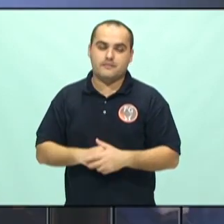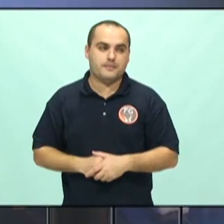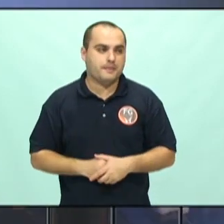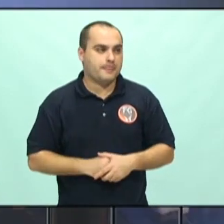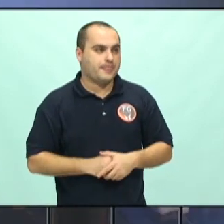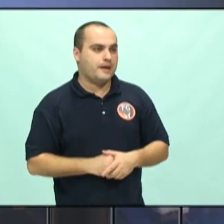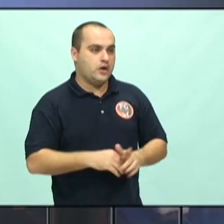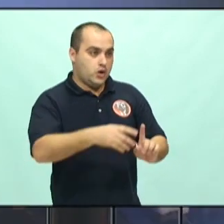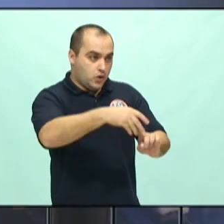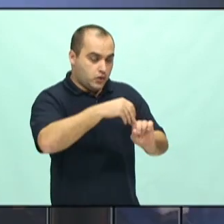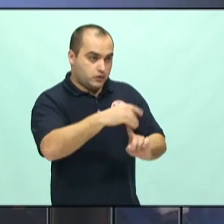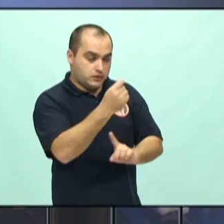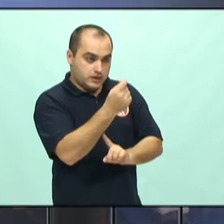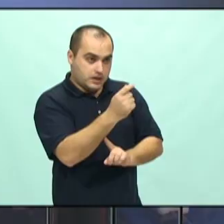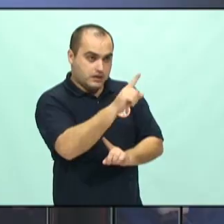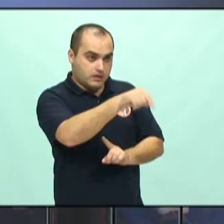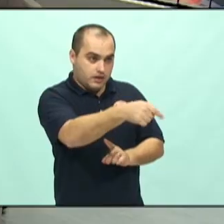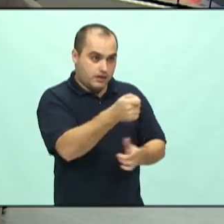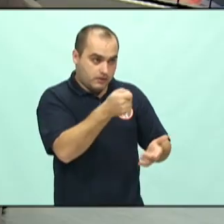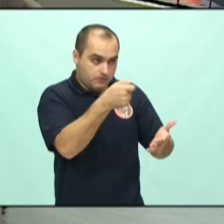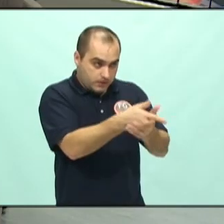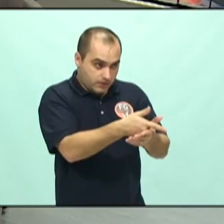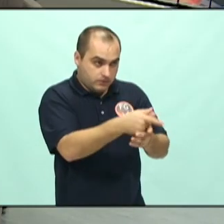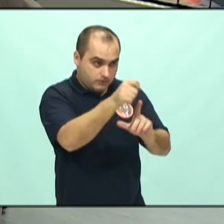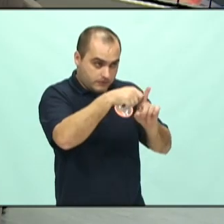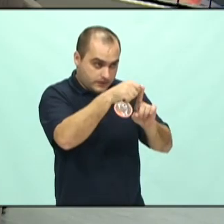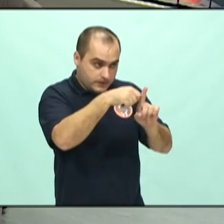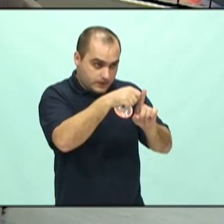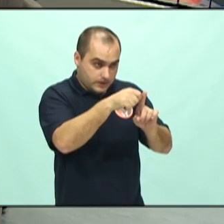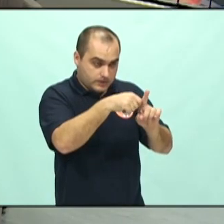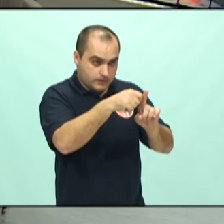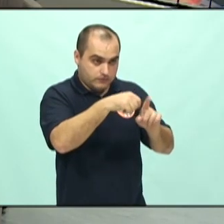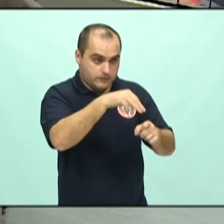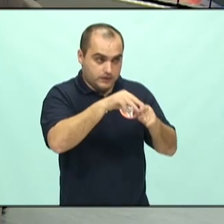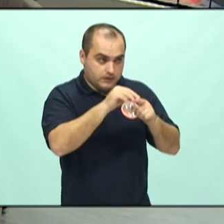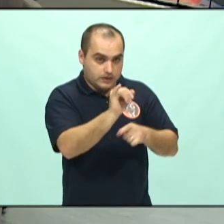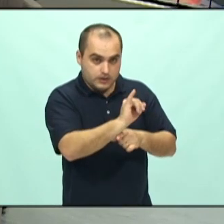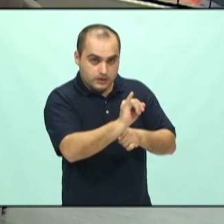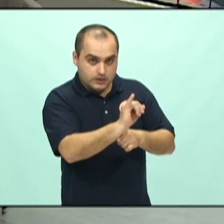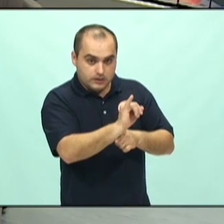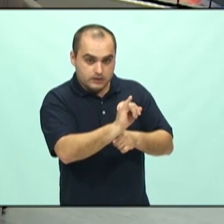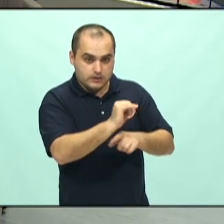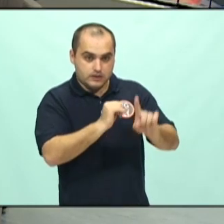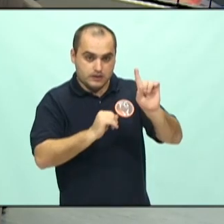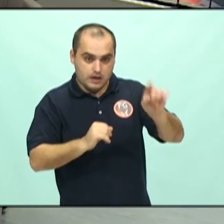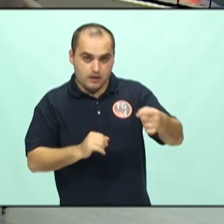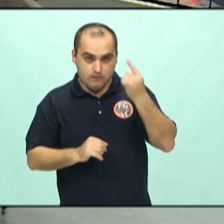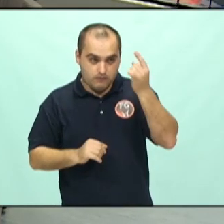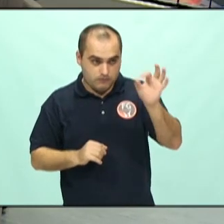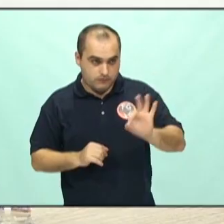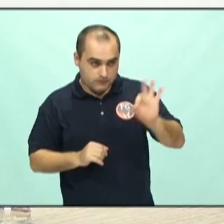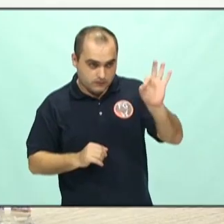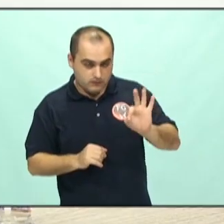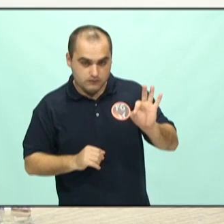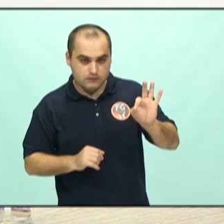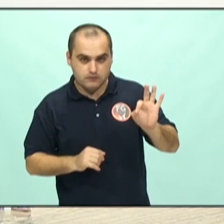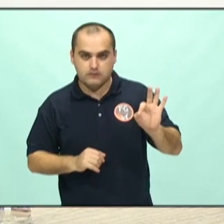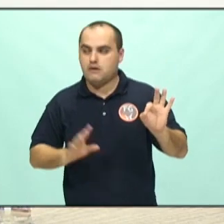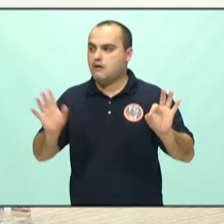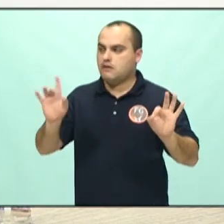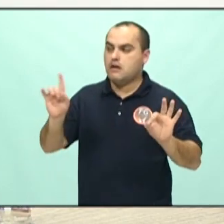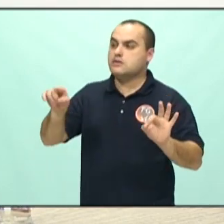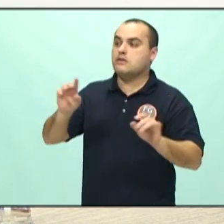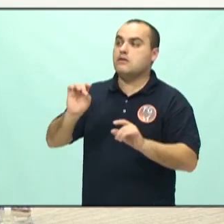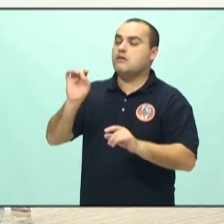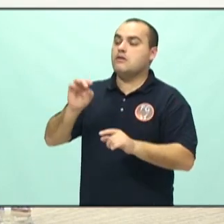a contribuição espontânea, que é a mensalidade. No município de Itajaí é 1% do... Isso, não somente no município